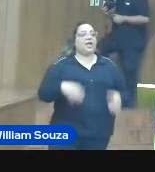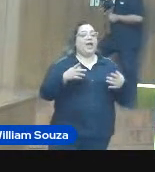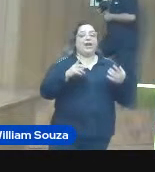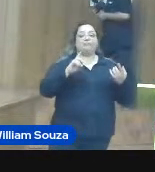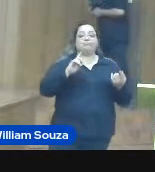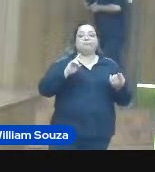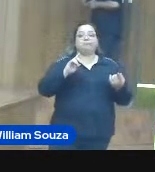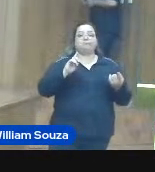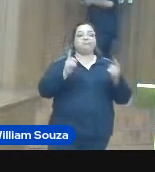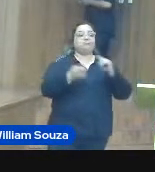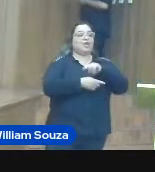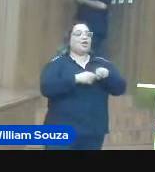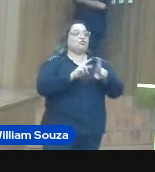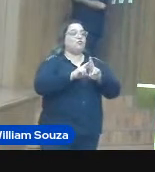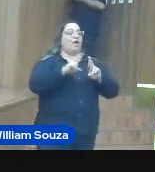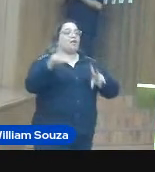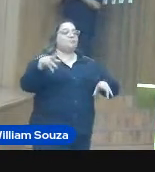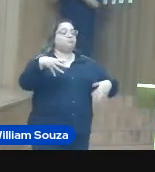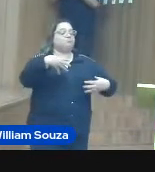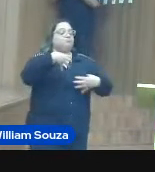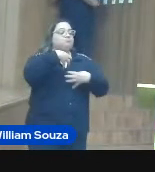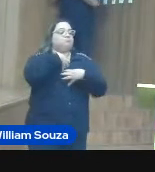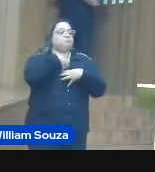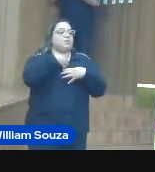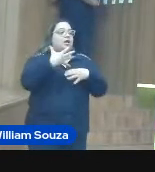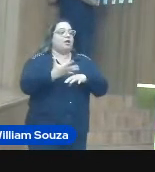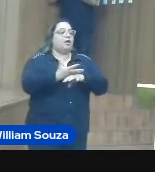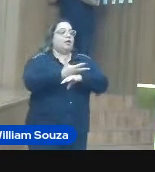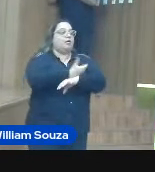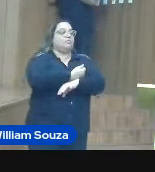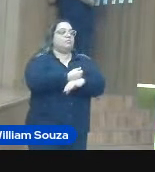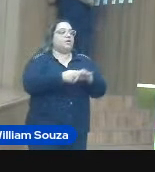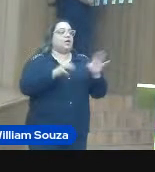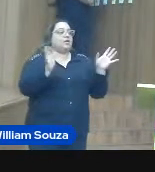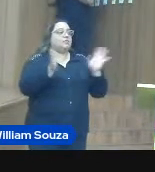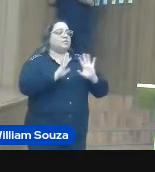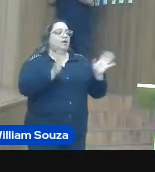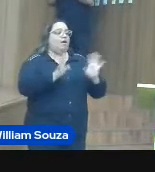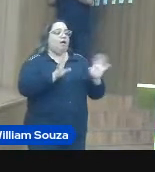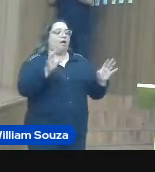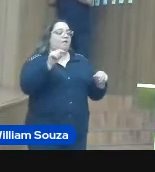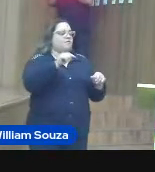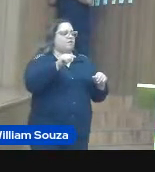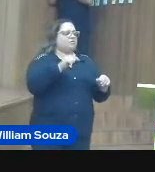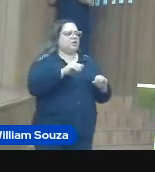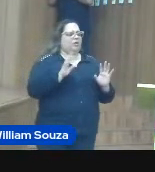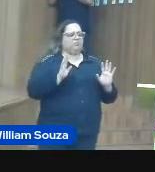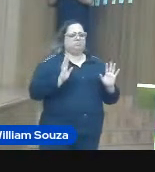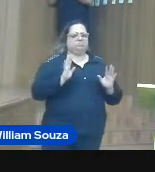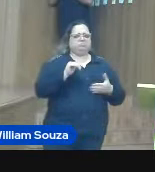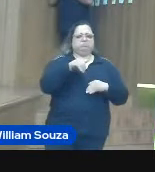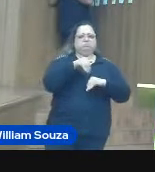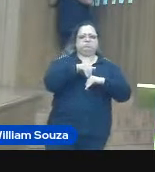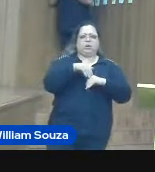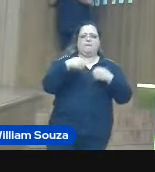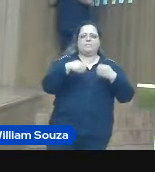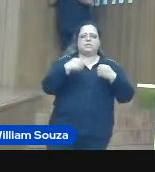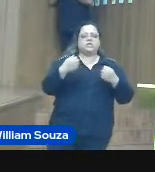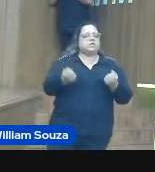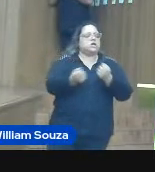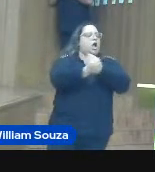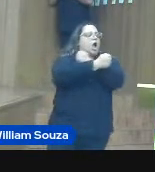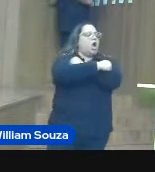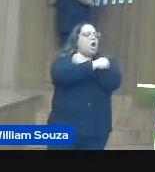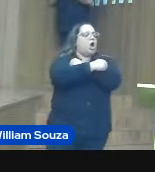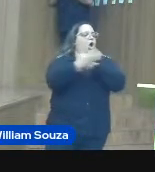era a emoção, era, não usa razão, você é frio. Você tem que usar o calor humano, tem que usar a